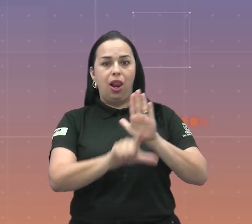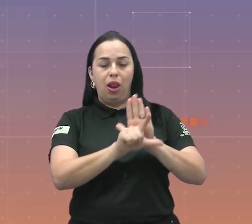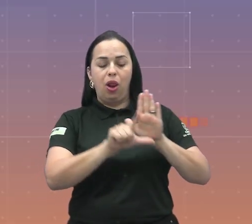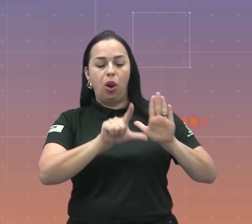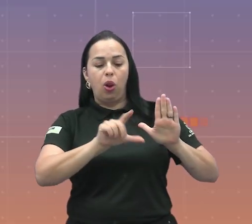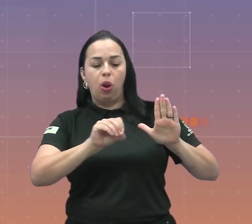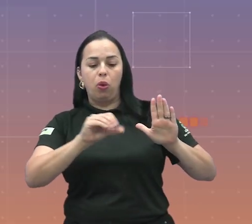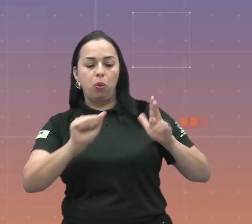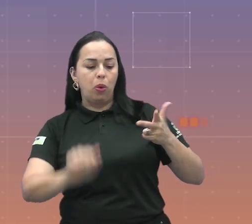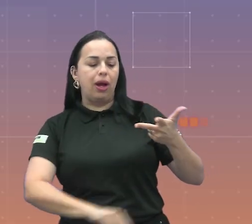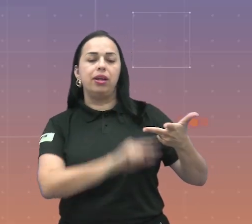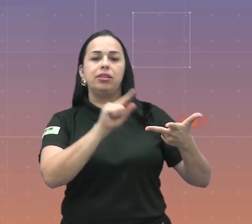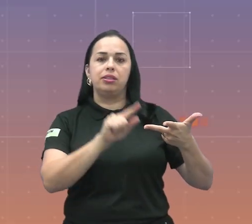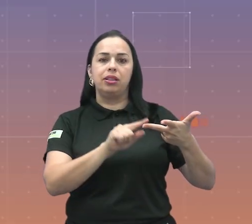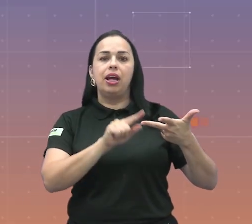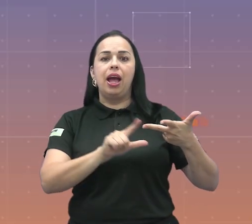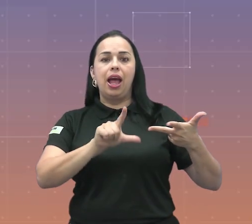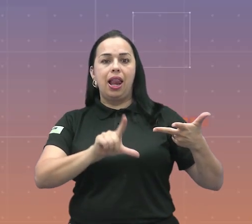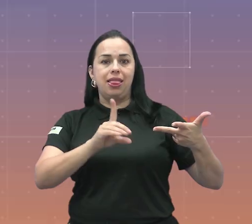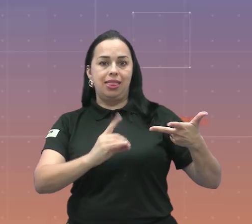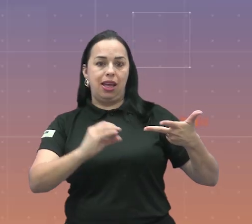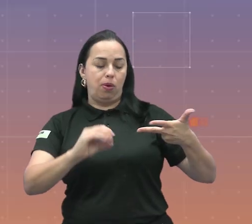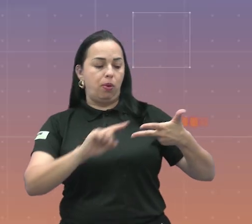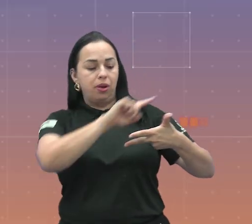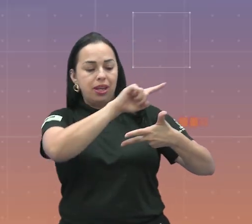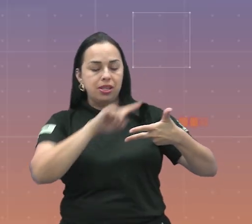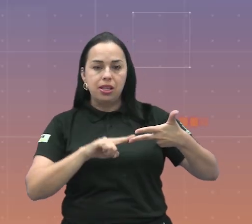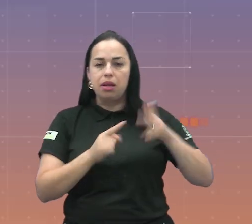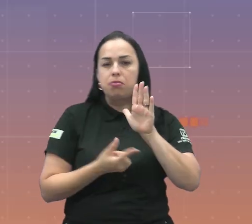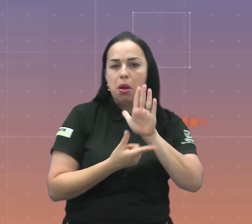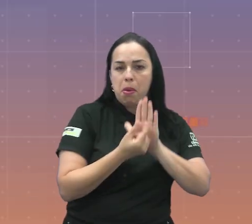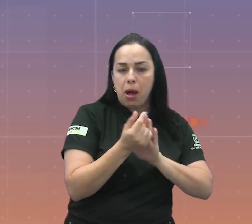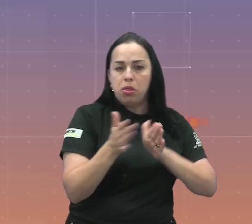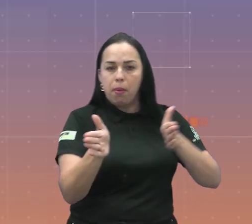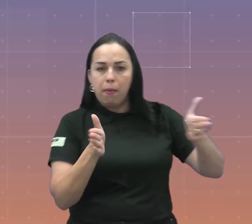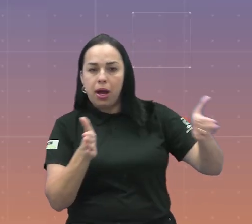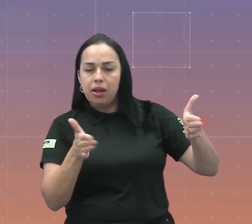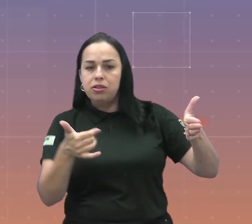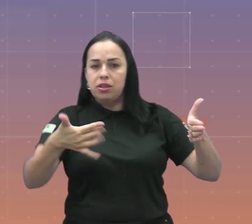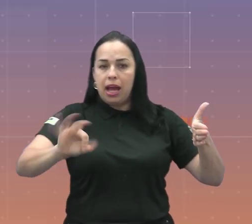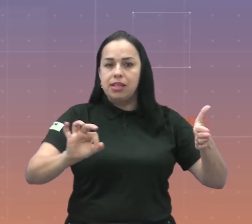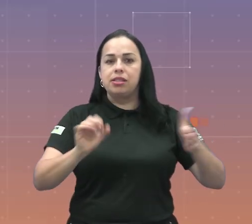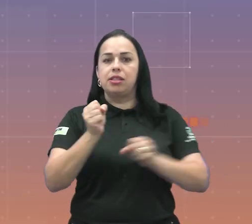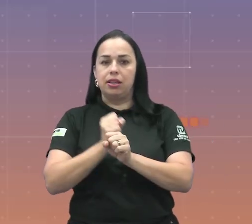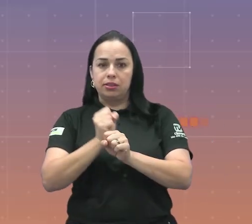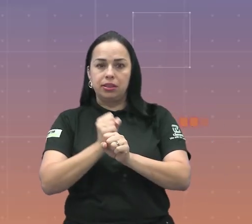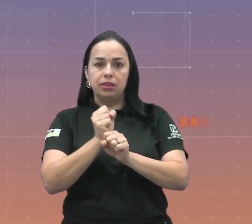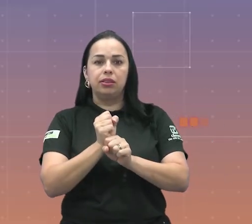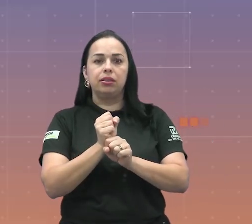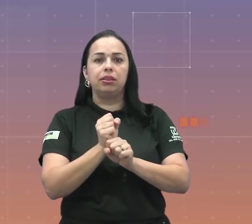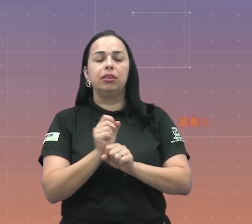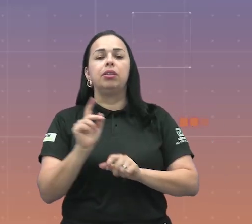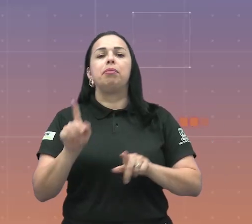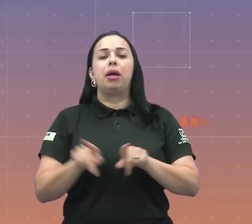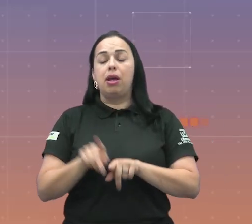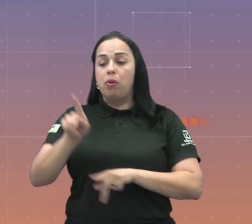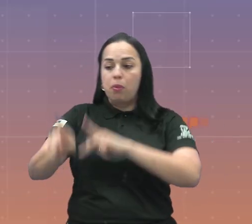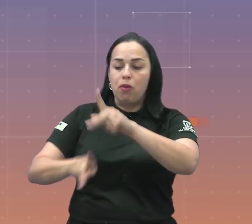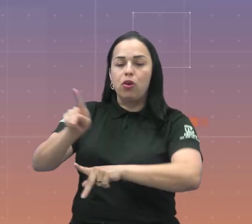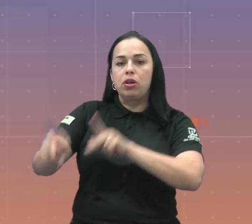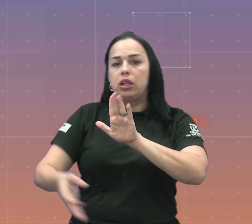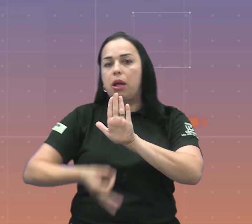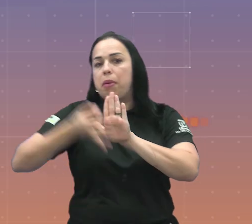Plurianual, a LOA, Lei Orçamentária Anual, e a LDO, Lei de Diretrizes Orçamentárias. Os munícipes deram